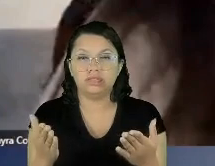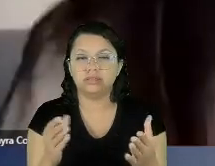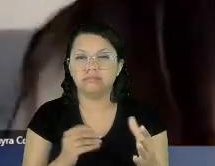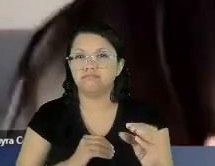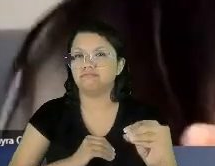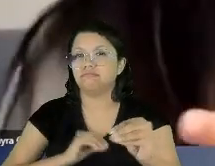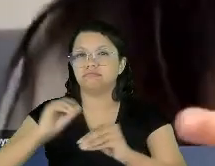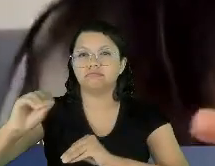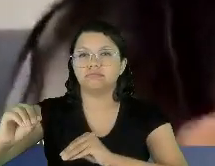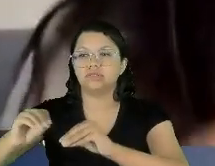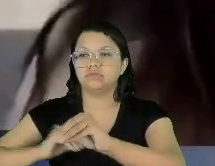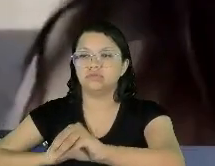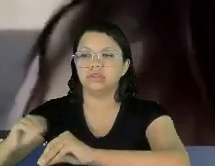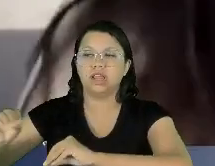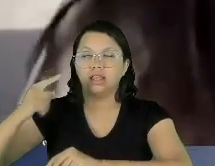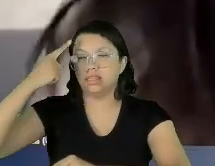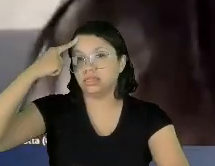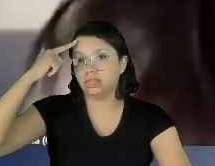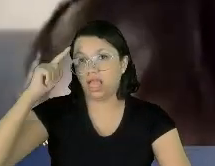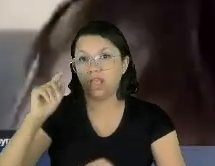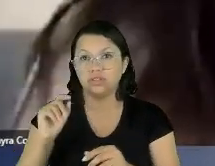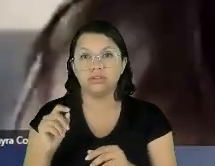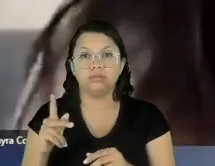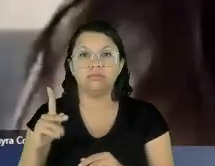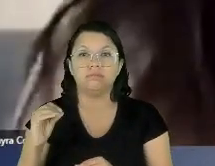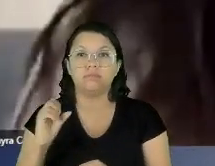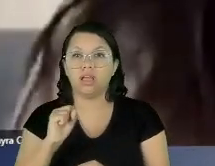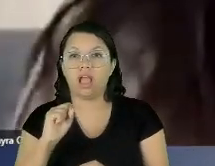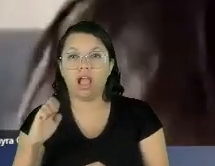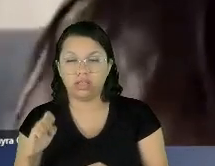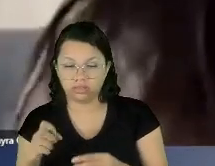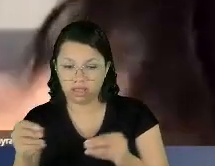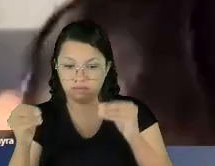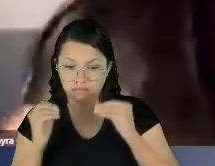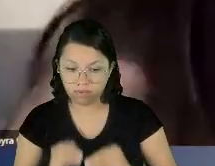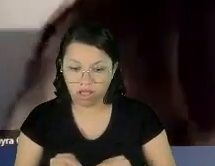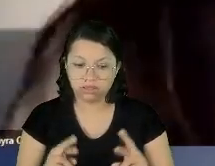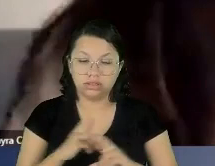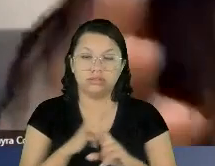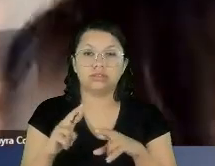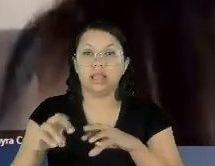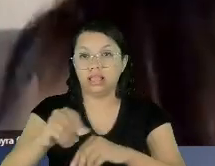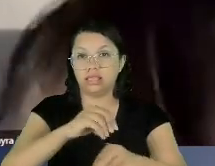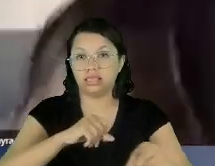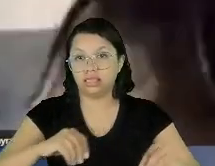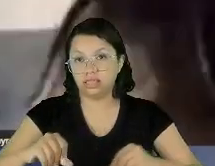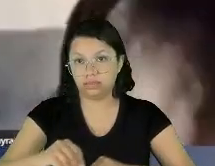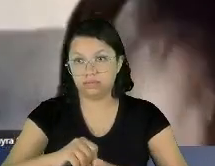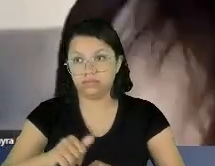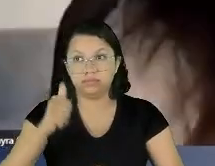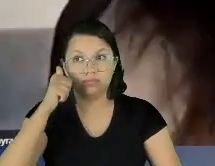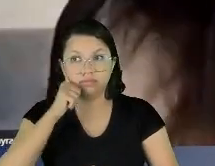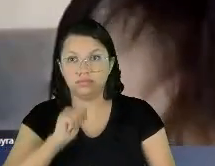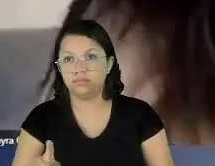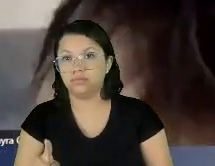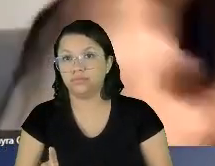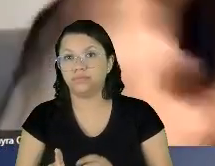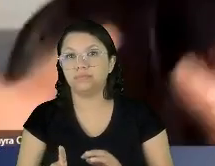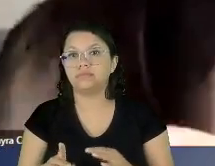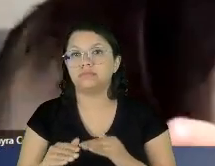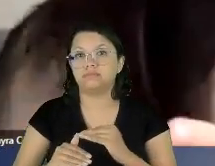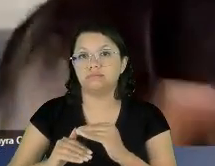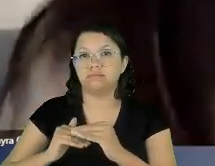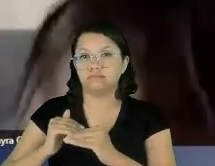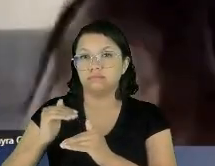acompanha muito essa transferência da ideia de posse, que antes era muito ligada à terra,